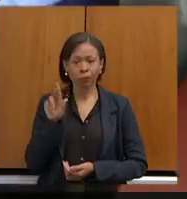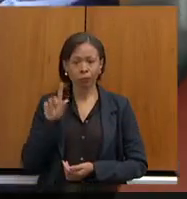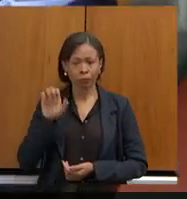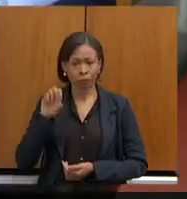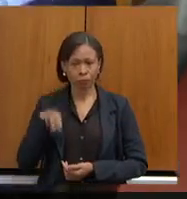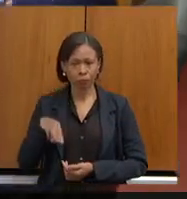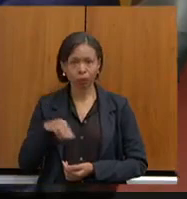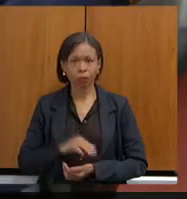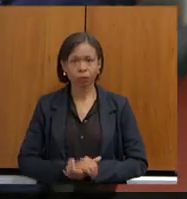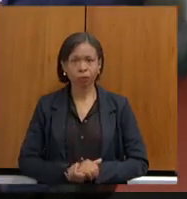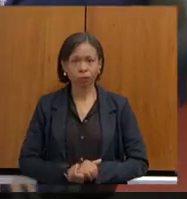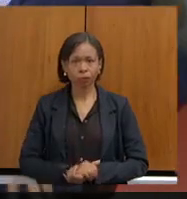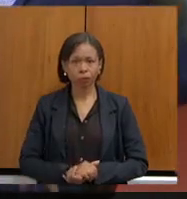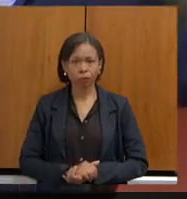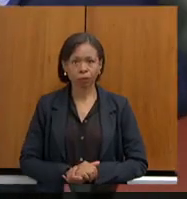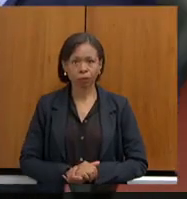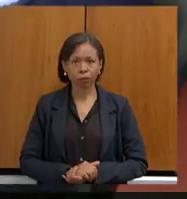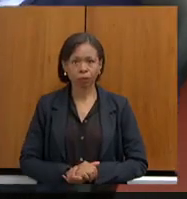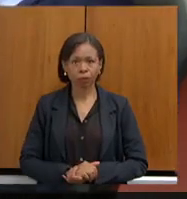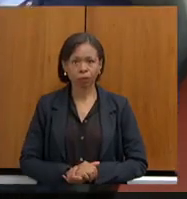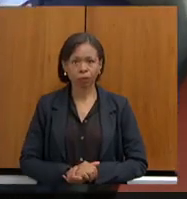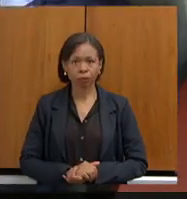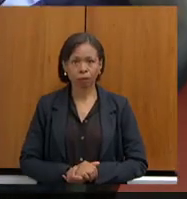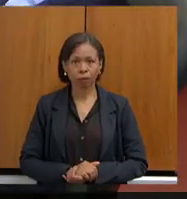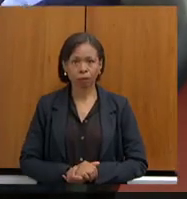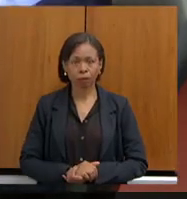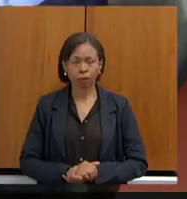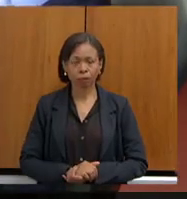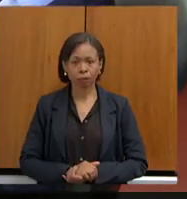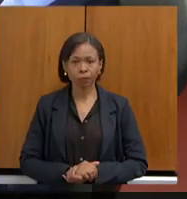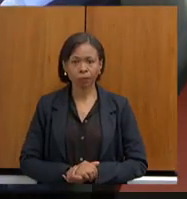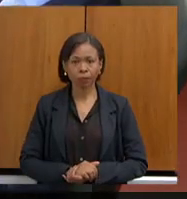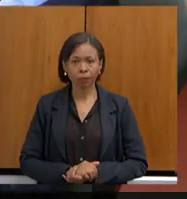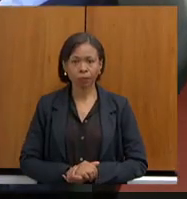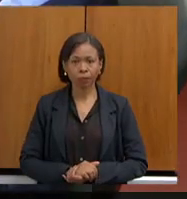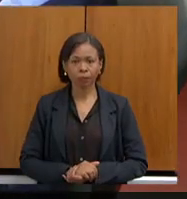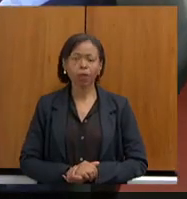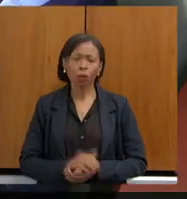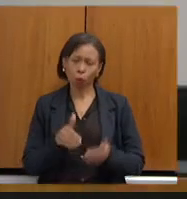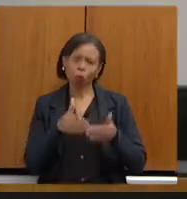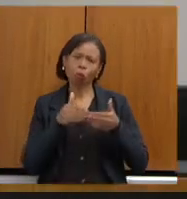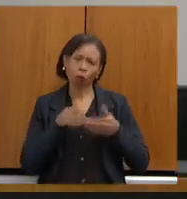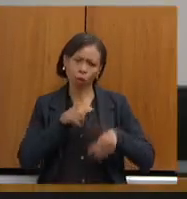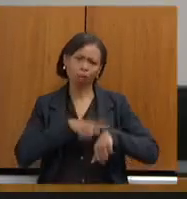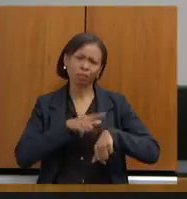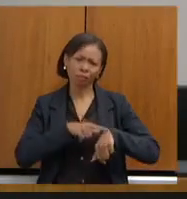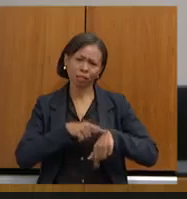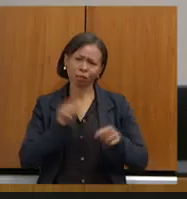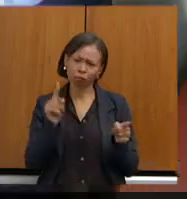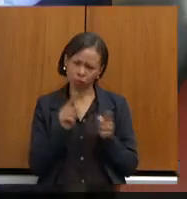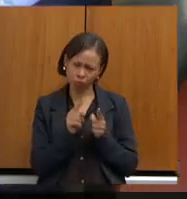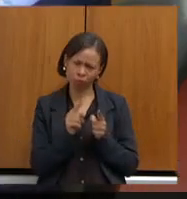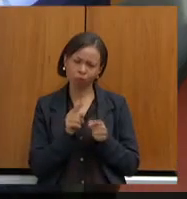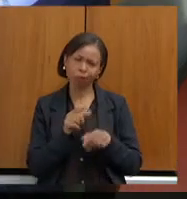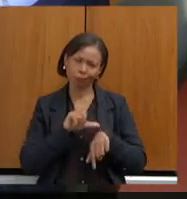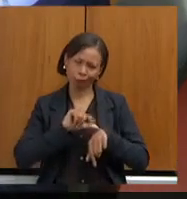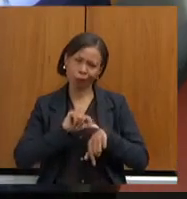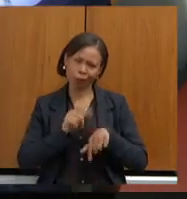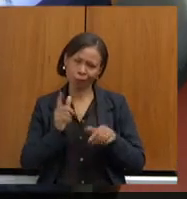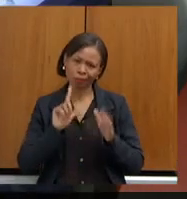palavra eu peço caro peço brevidade pelo adiantado da hora para o